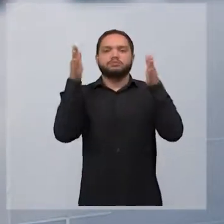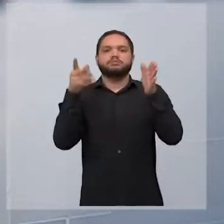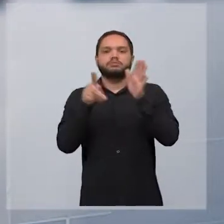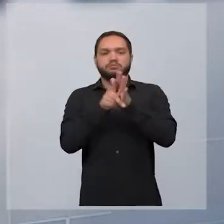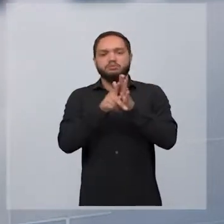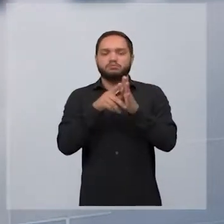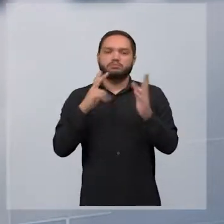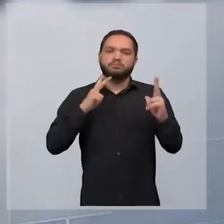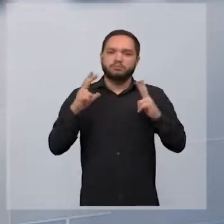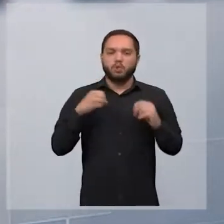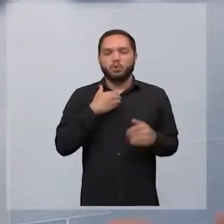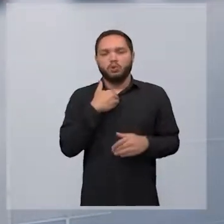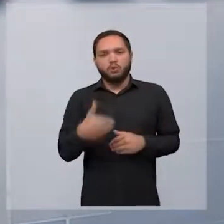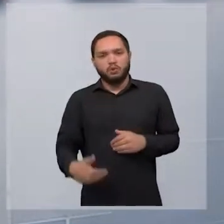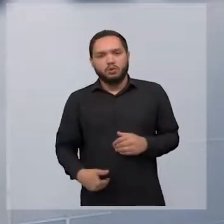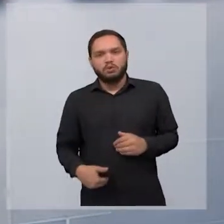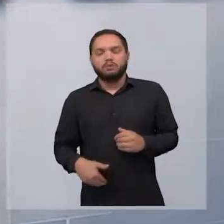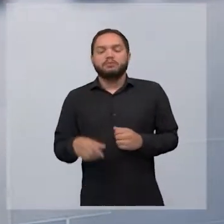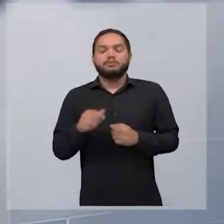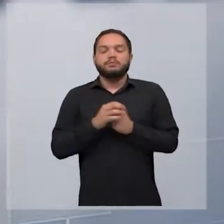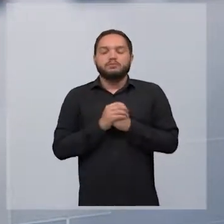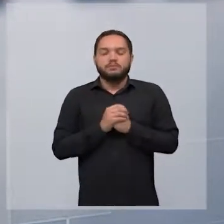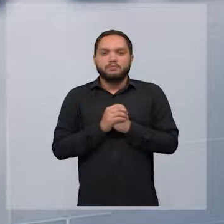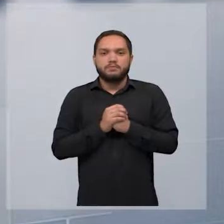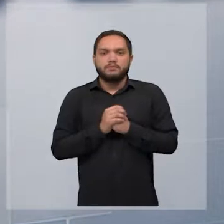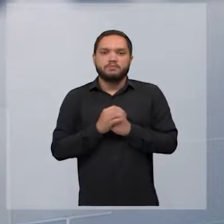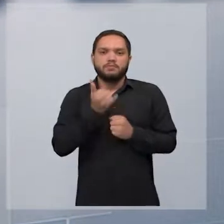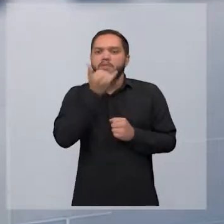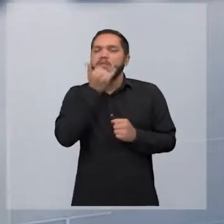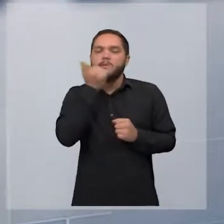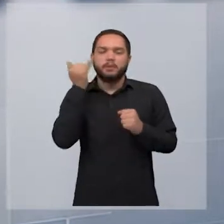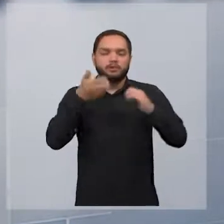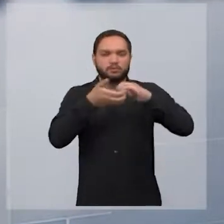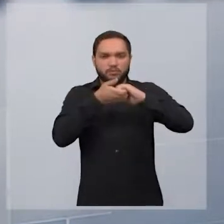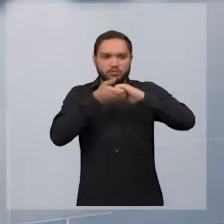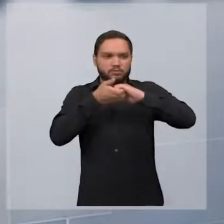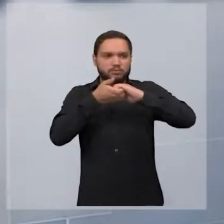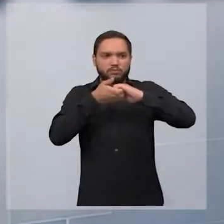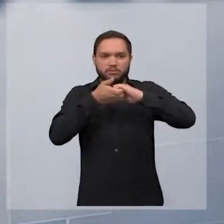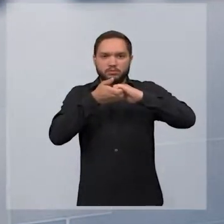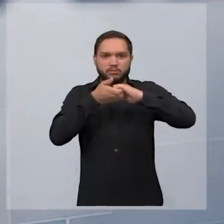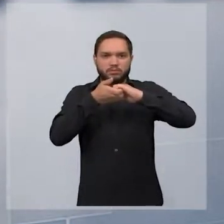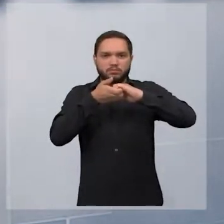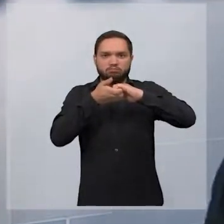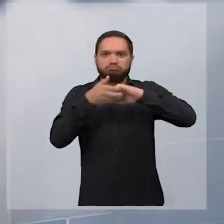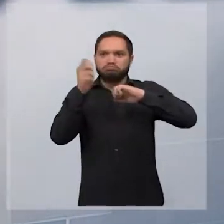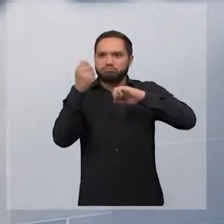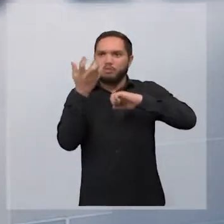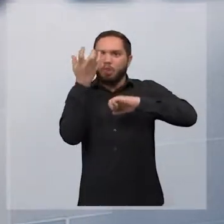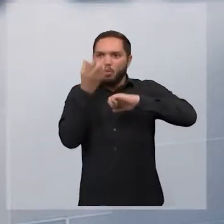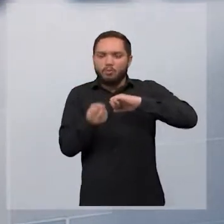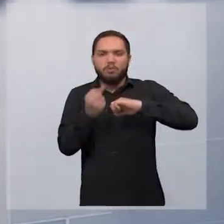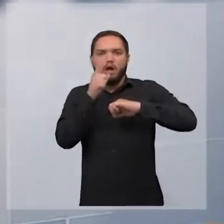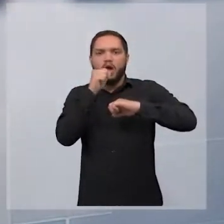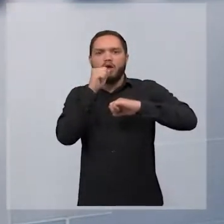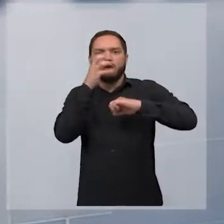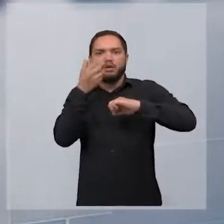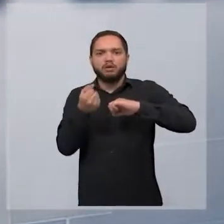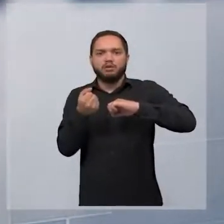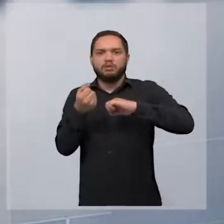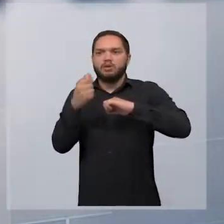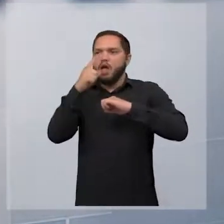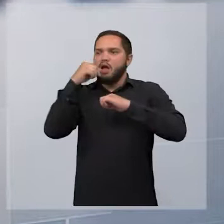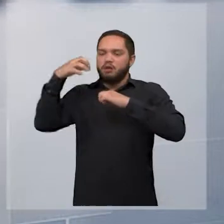que a depender do telhado, ele vira um captador de água. É óbvio. A água cai nele, vai escorrer, vai para algum